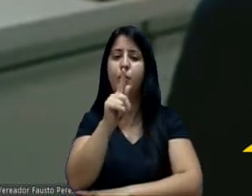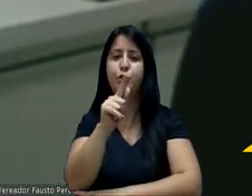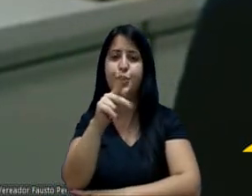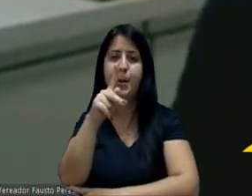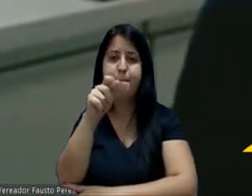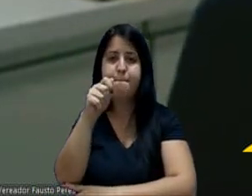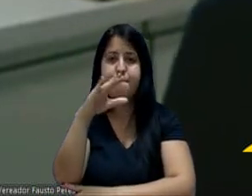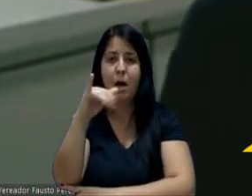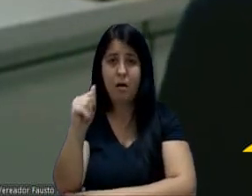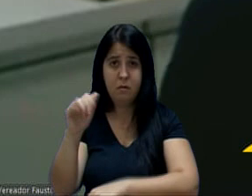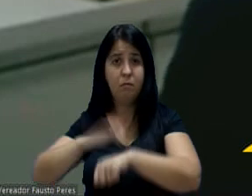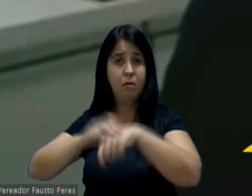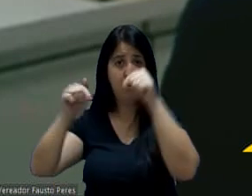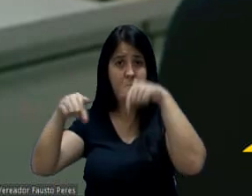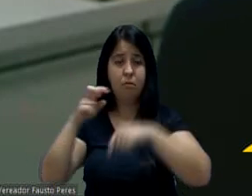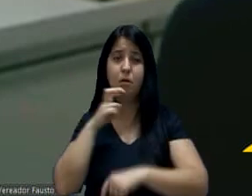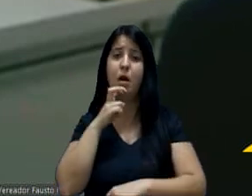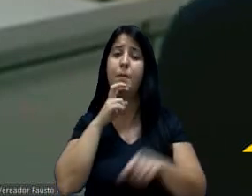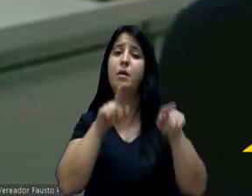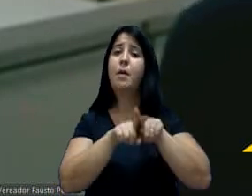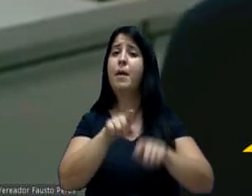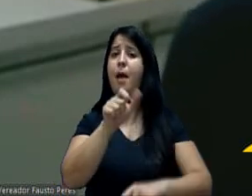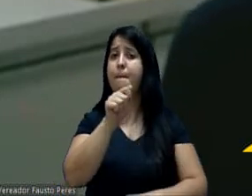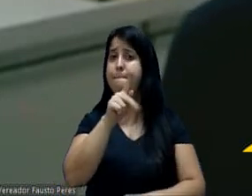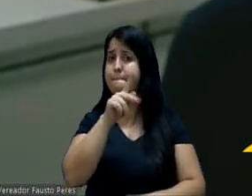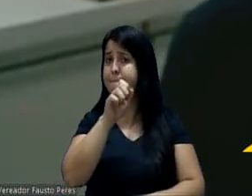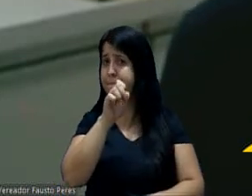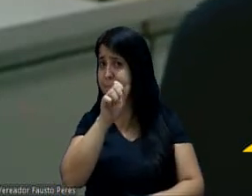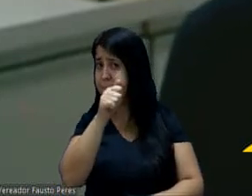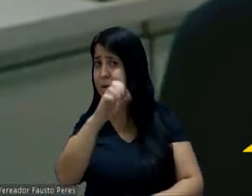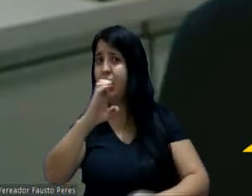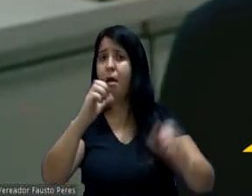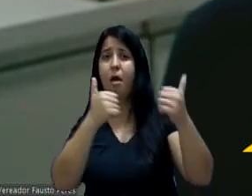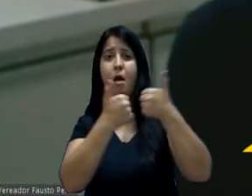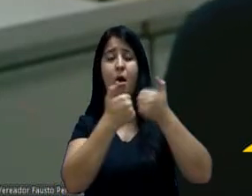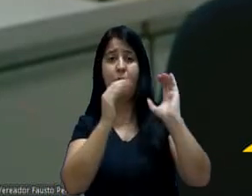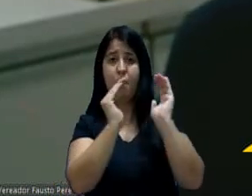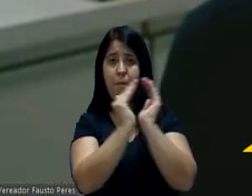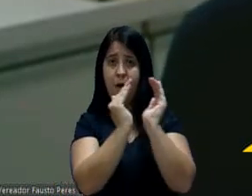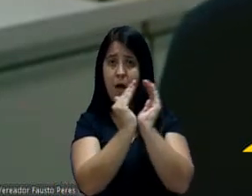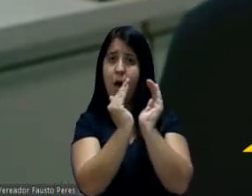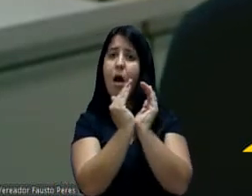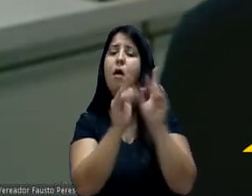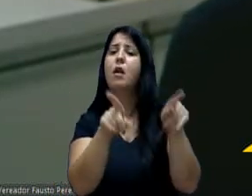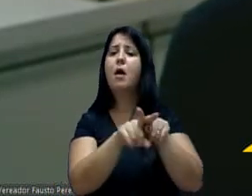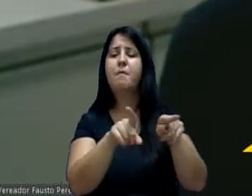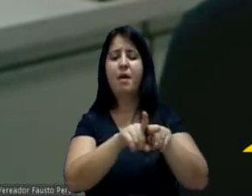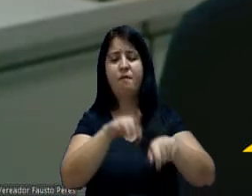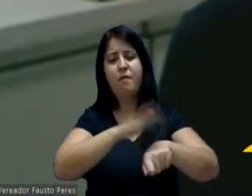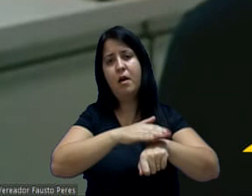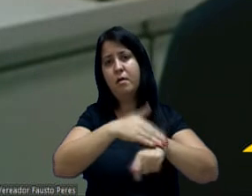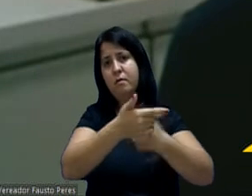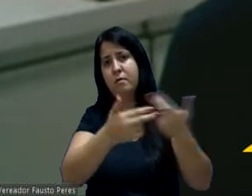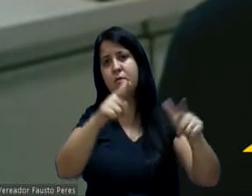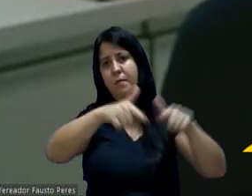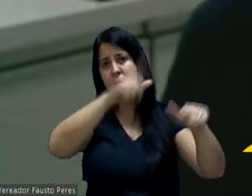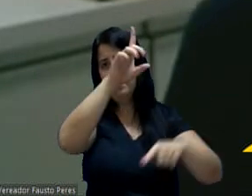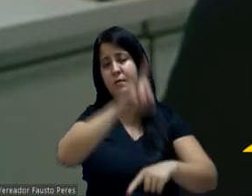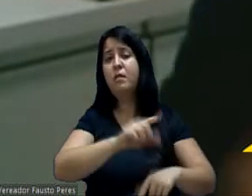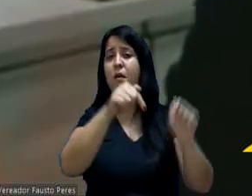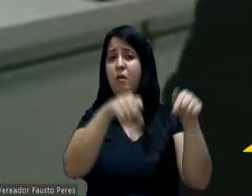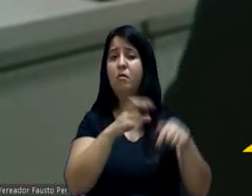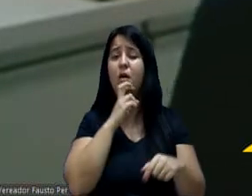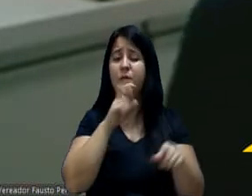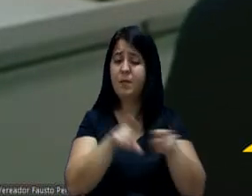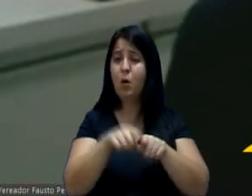Sorocaba, o que a APAE também faz aí de trabalho para as pessoas com deficiência na nossa cidade de Sorocaba e outras